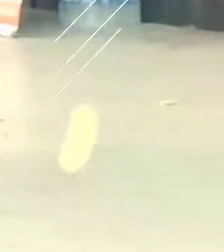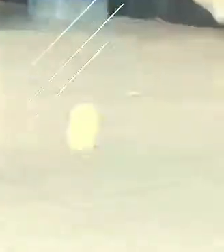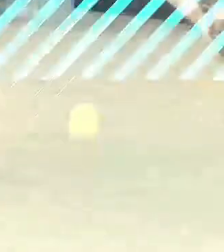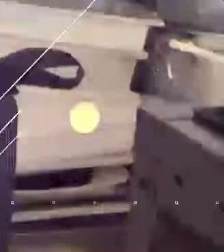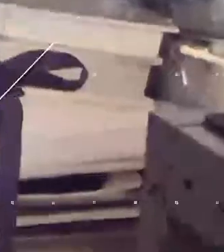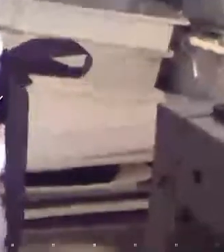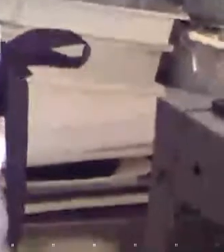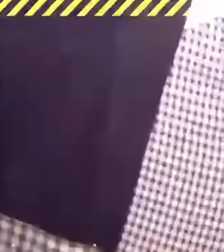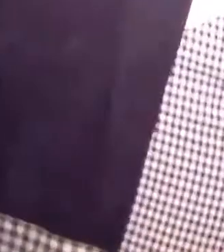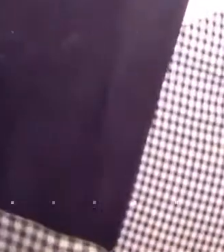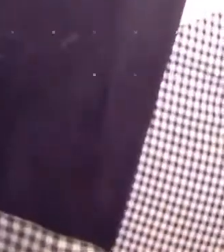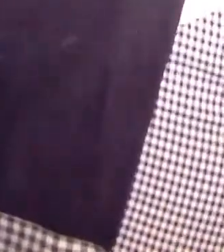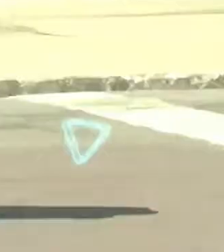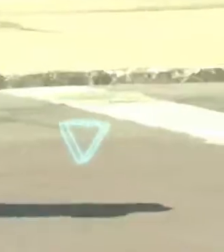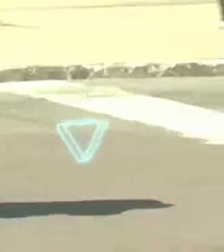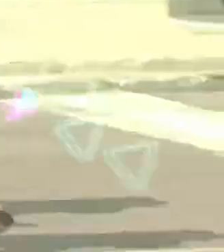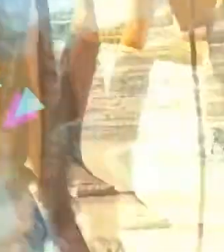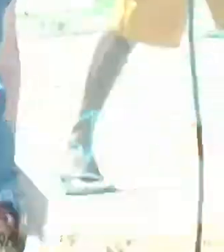Música